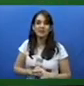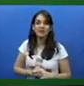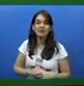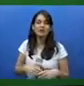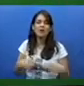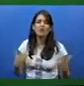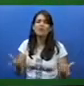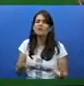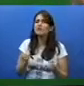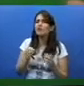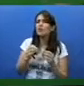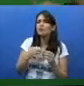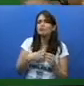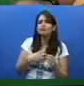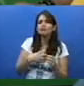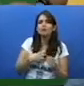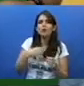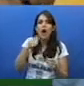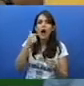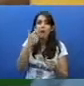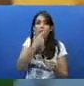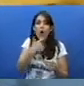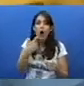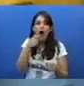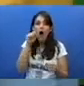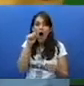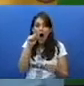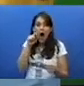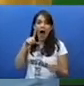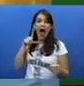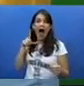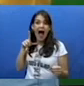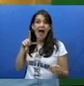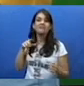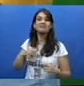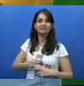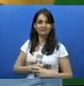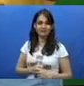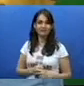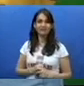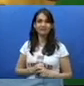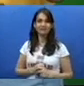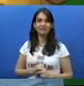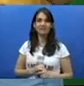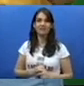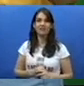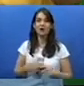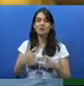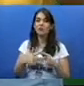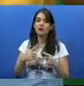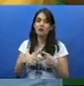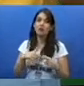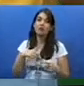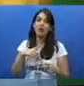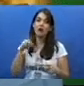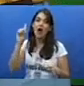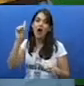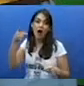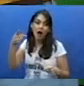fica um timbre mais aberto. Até a nossa boca, né? Nós abrimos mais um pouquinho para falar palavrinhas que têm um acento